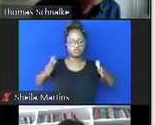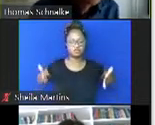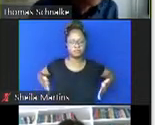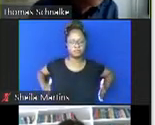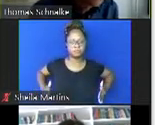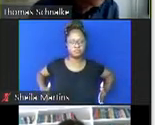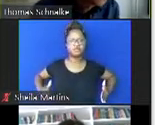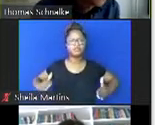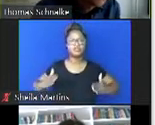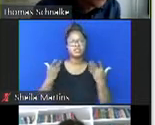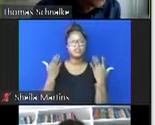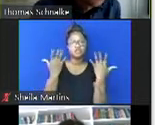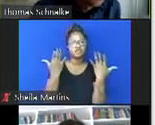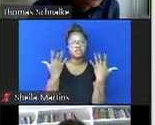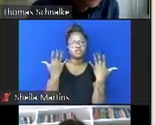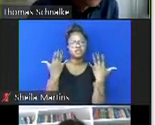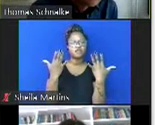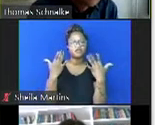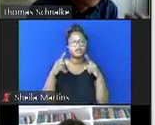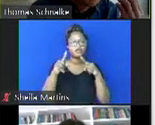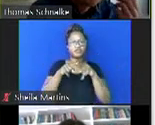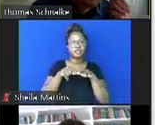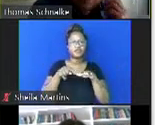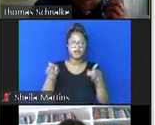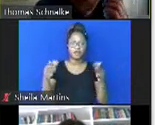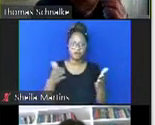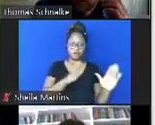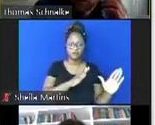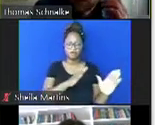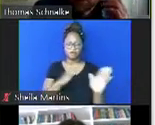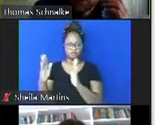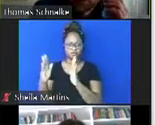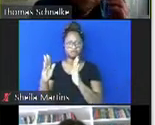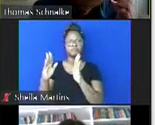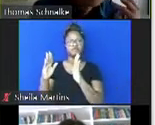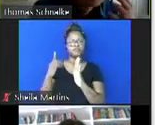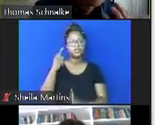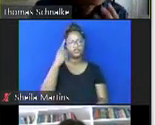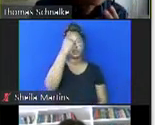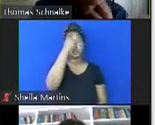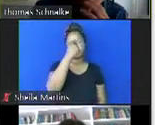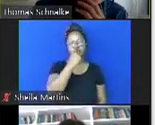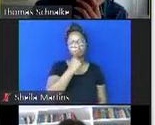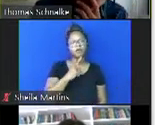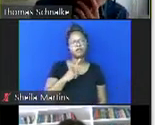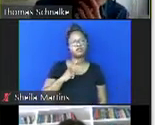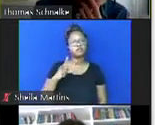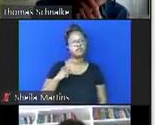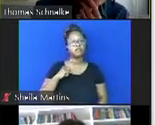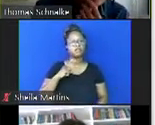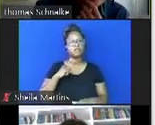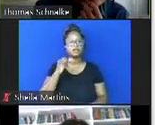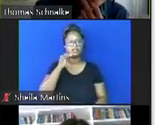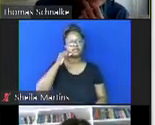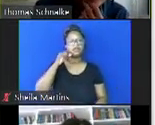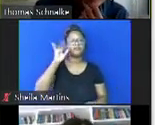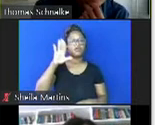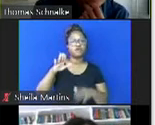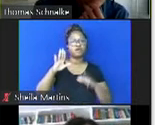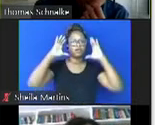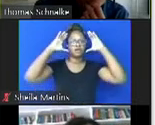nas mãos e pés. Nós temos esse enquadramento também como um